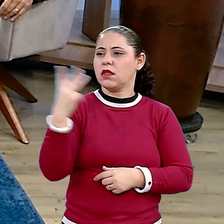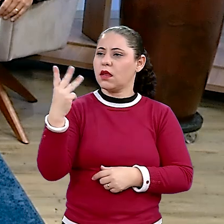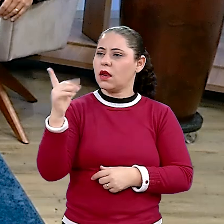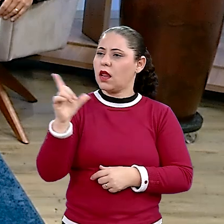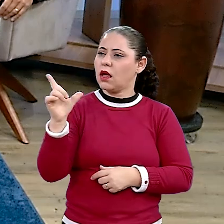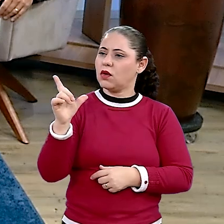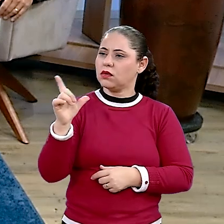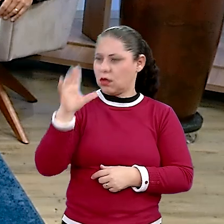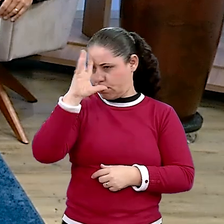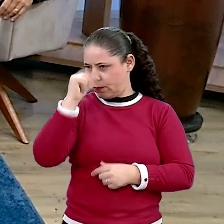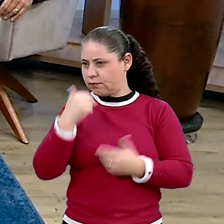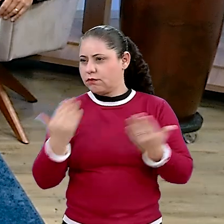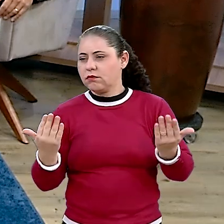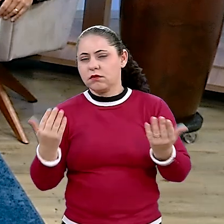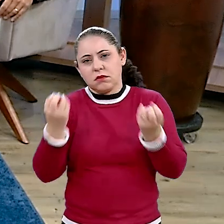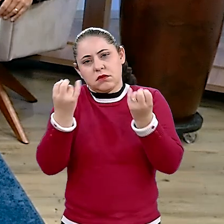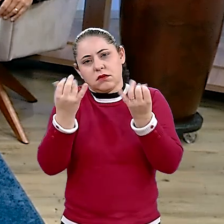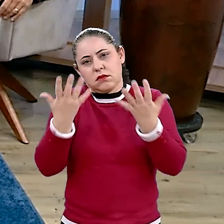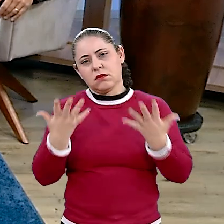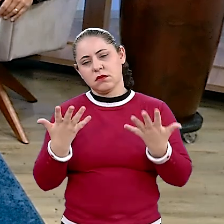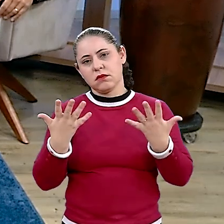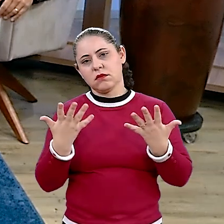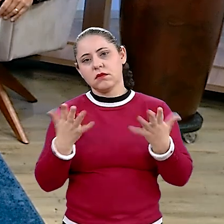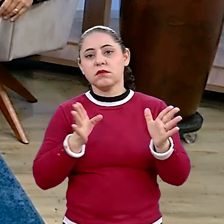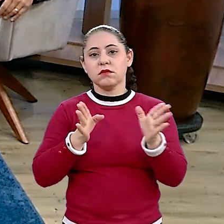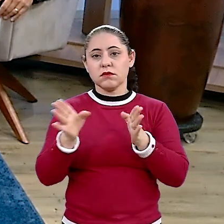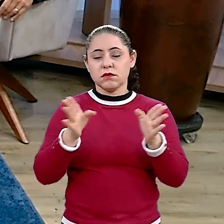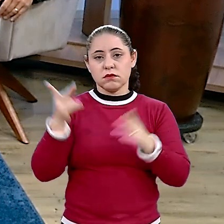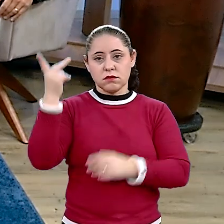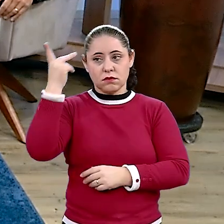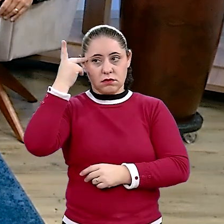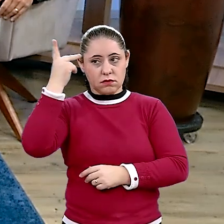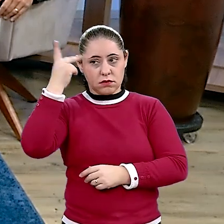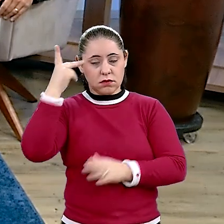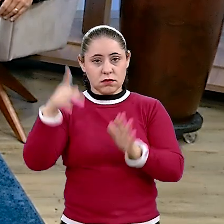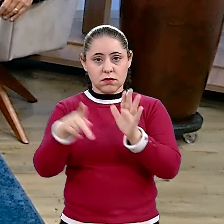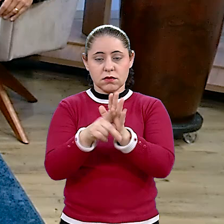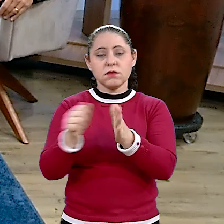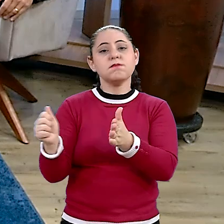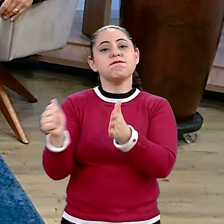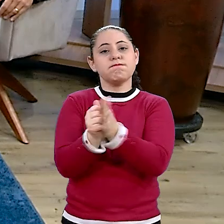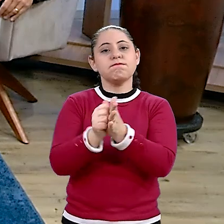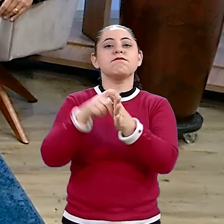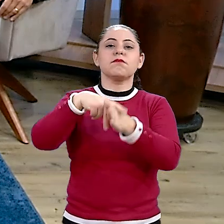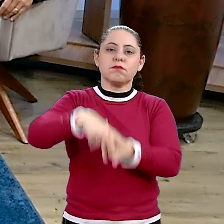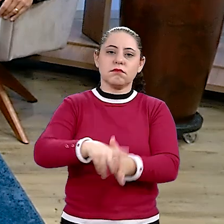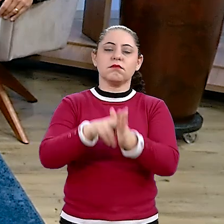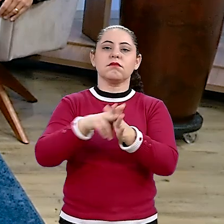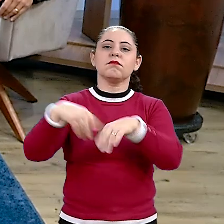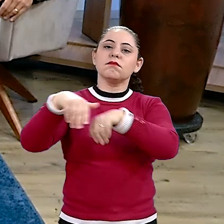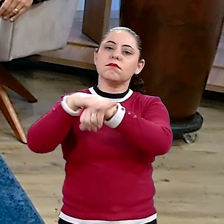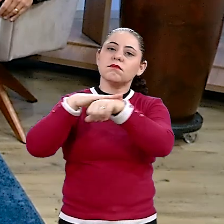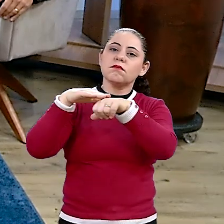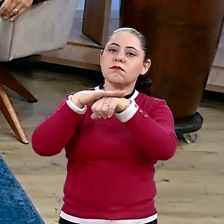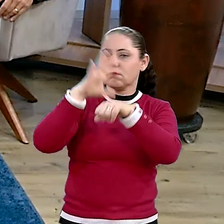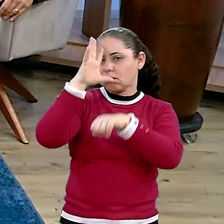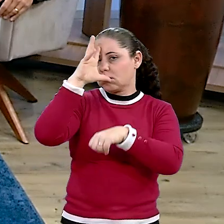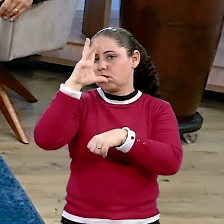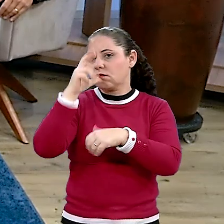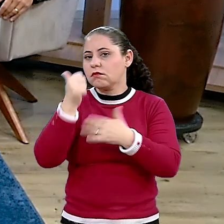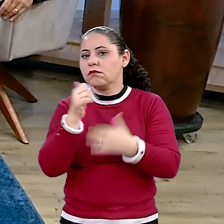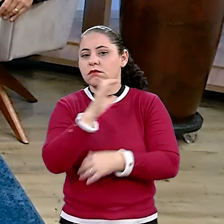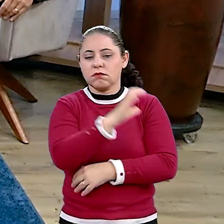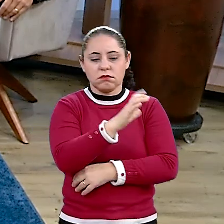essa explicação que o senhor deu para a gente, agora acessando a São Paulo via Aparecida do Taboado. A conversa para